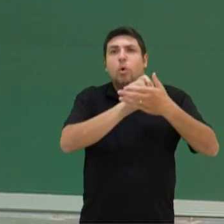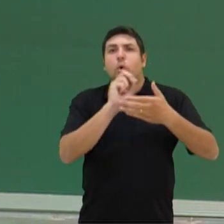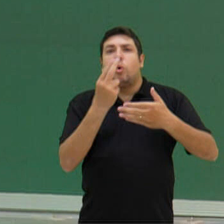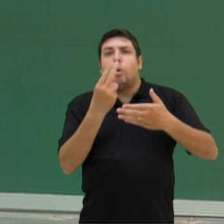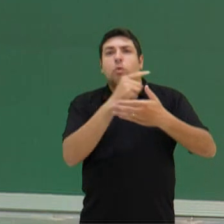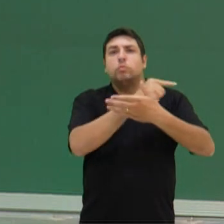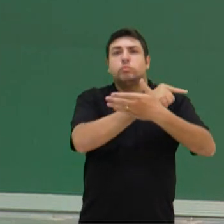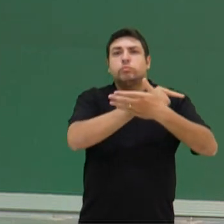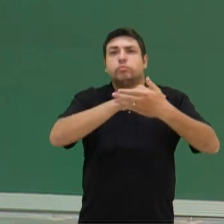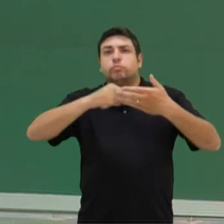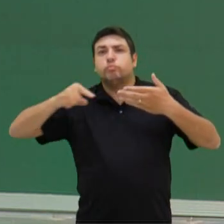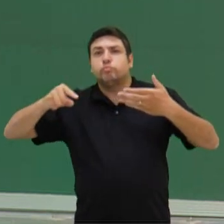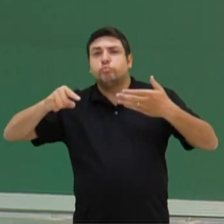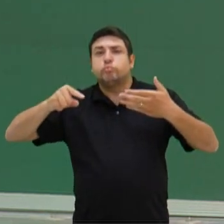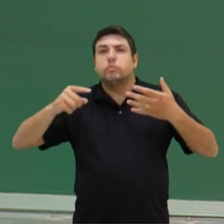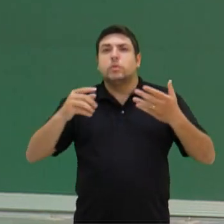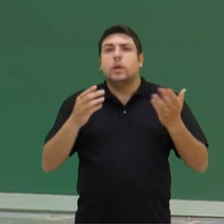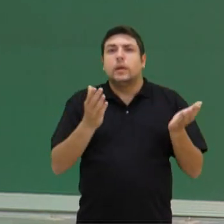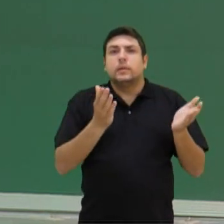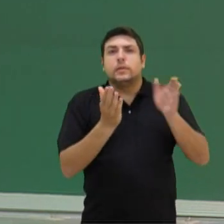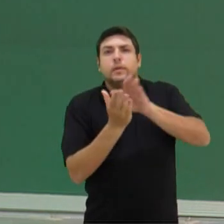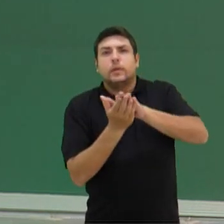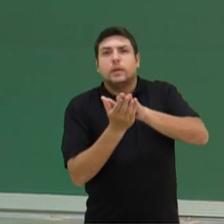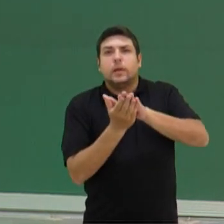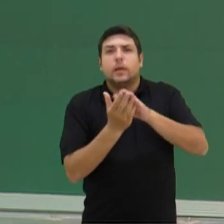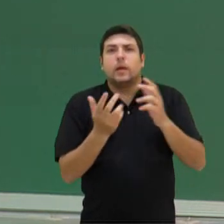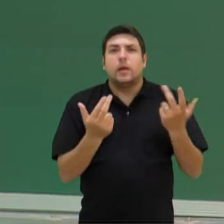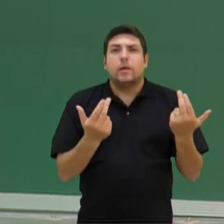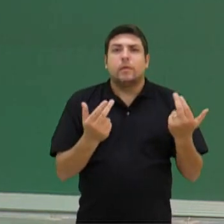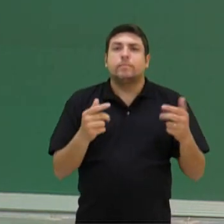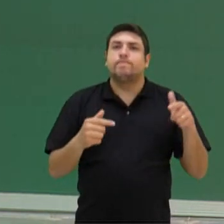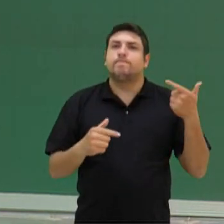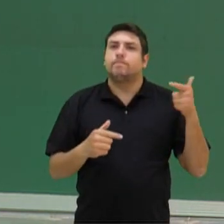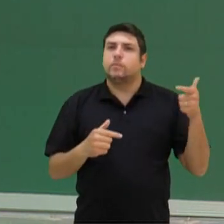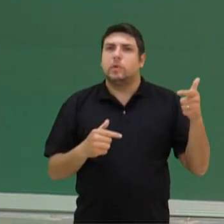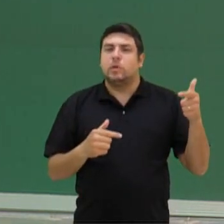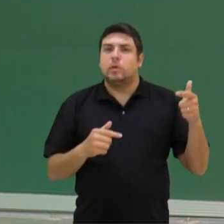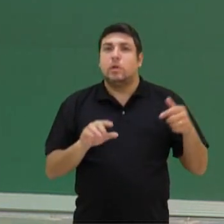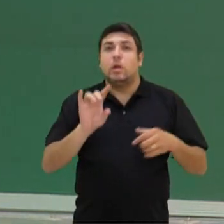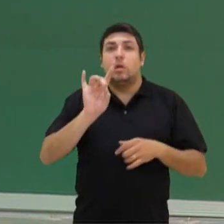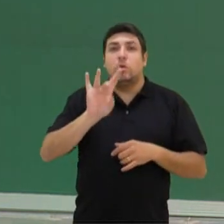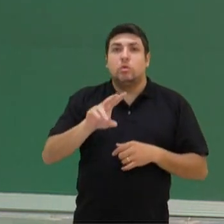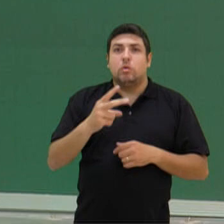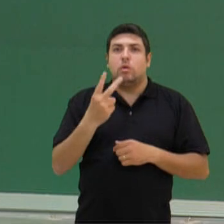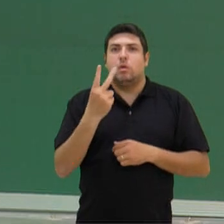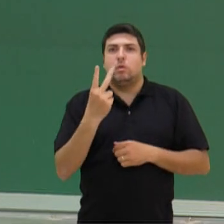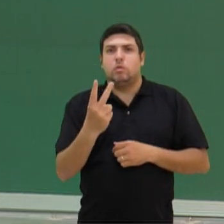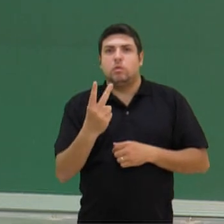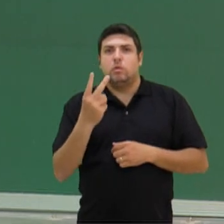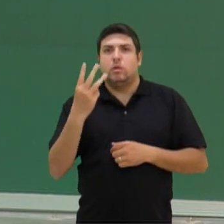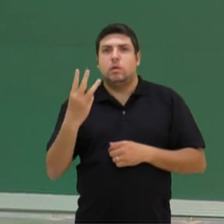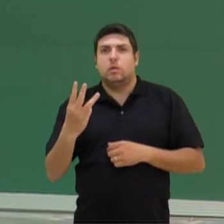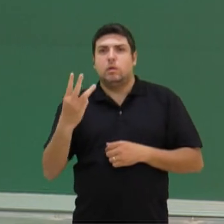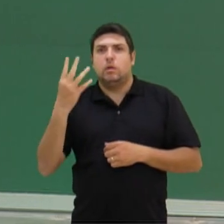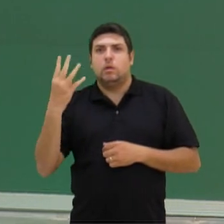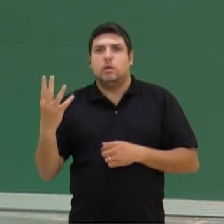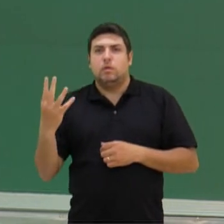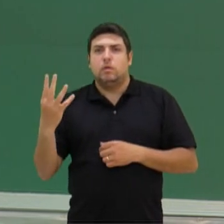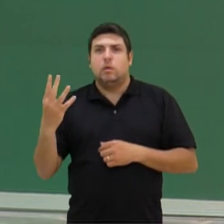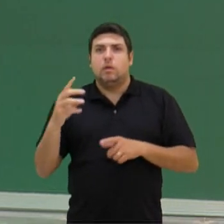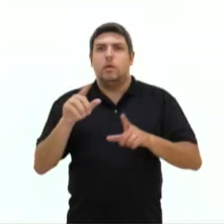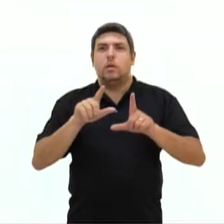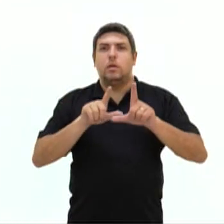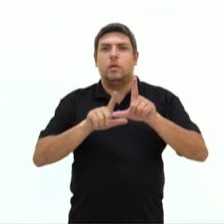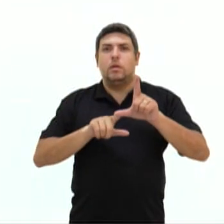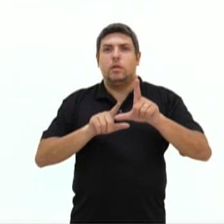reflexo, a simetria entre os dois lados. Então ficaria 2, 3 e 4. Seria a